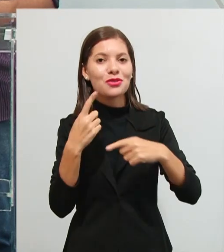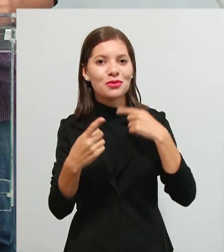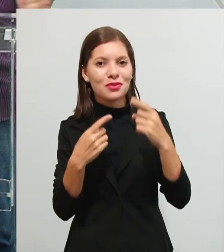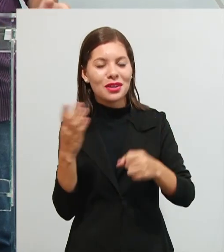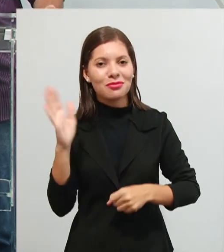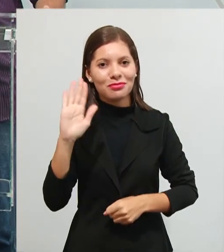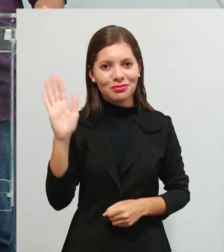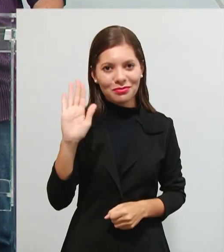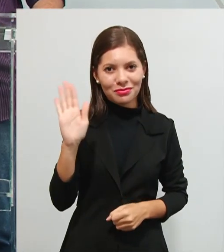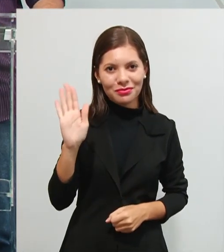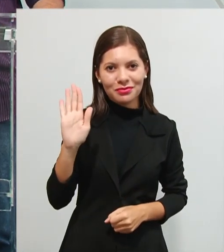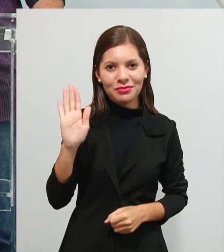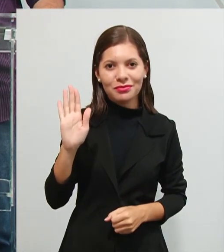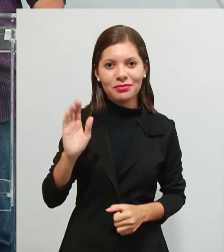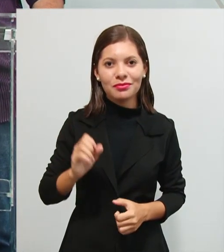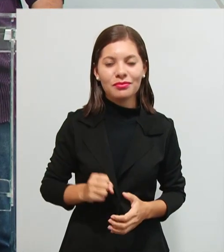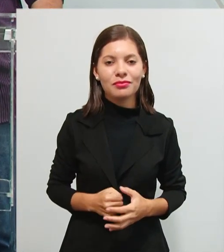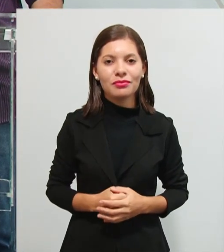Até a próxima aula.